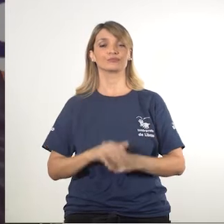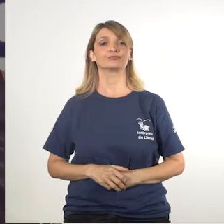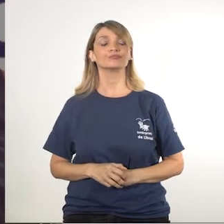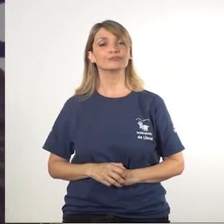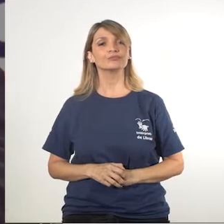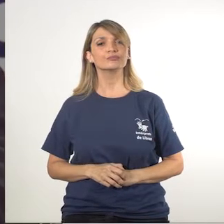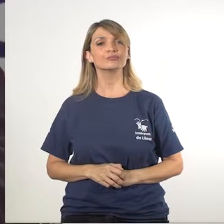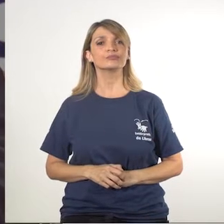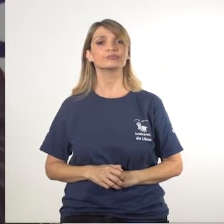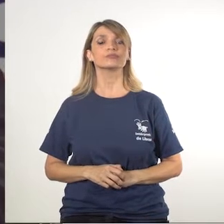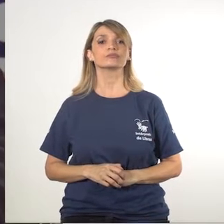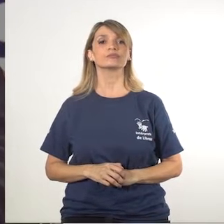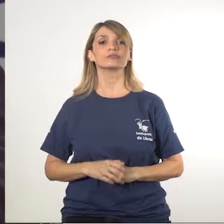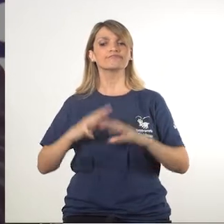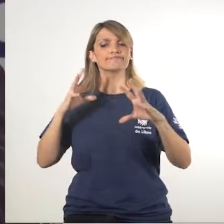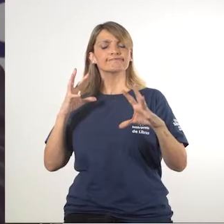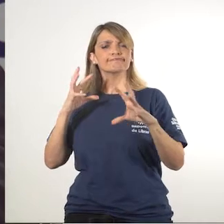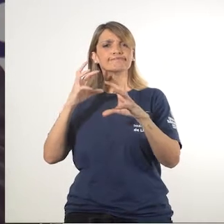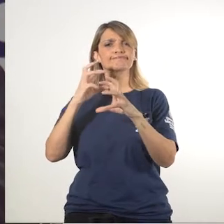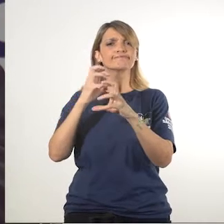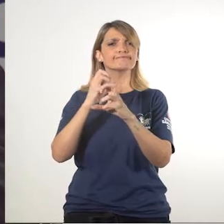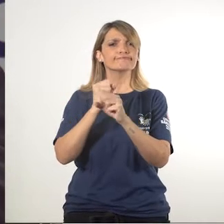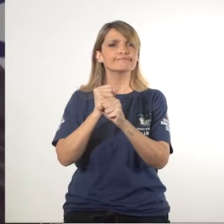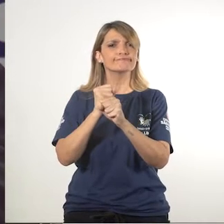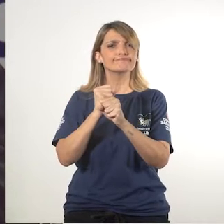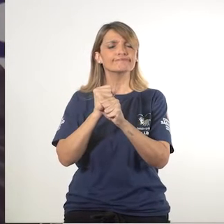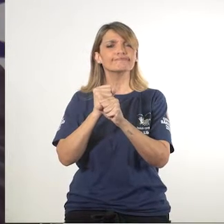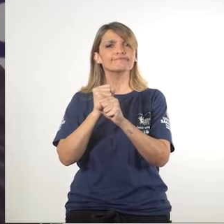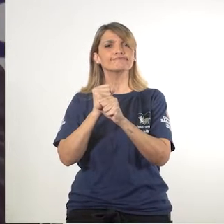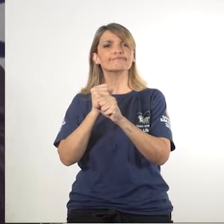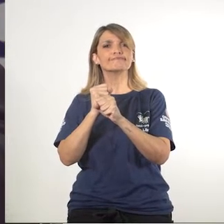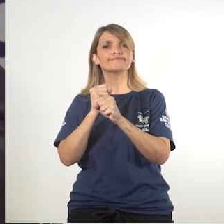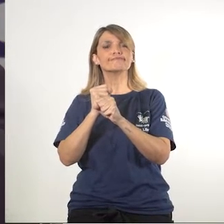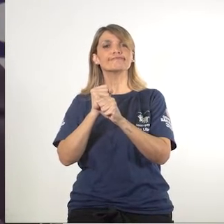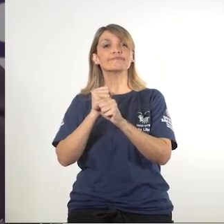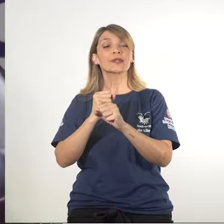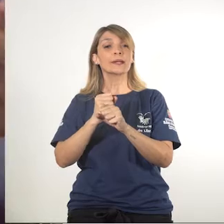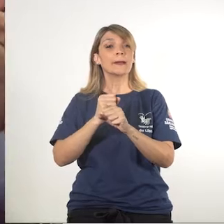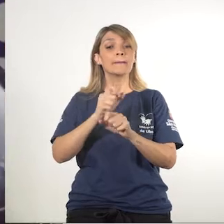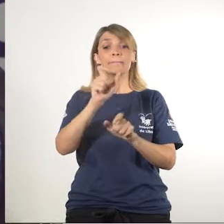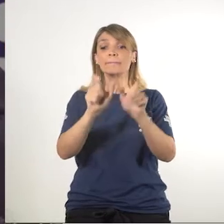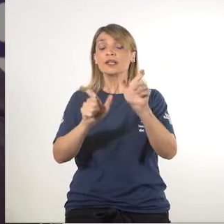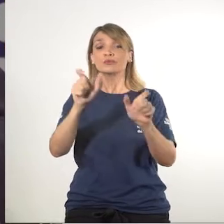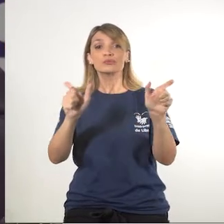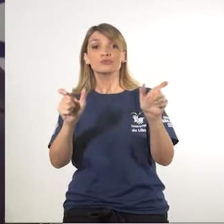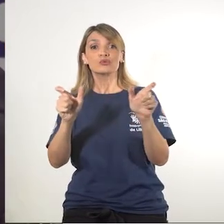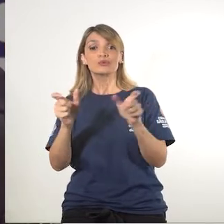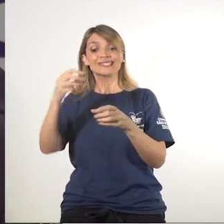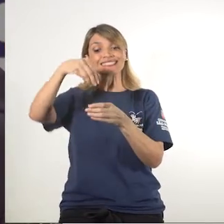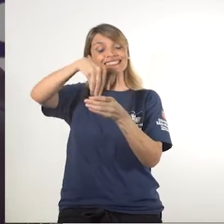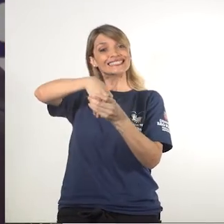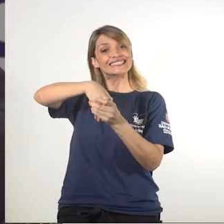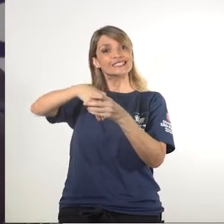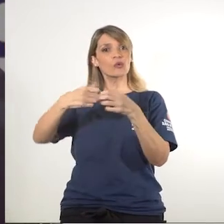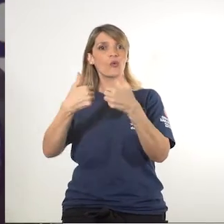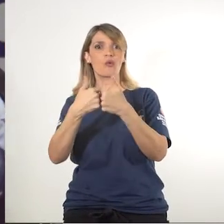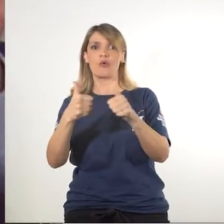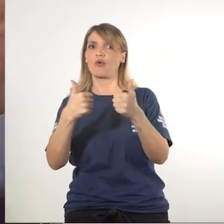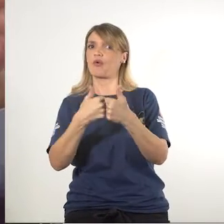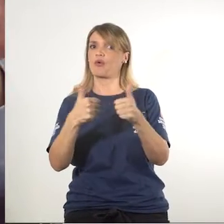é formado por catracadas de ônibus, então é gente dentro de ônibus, né? Esse número é